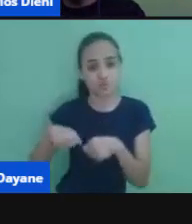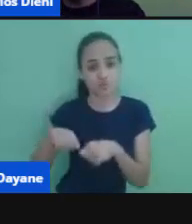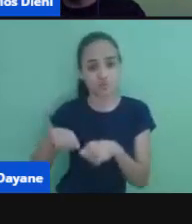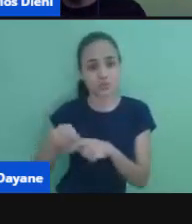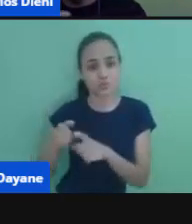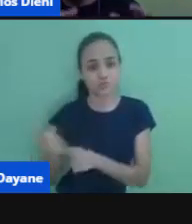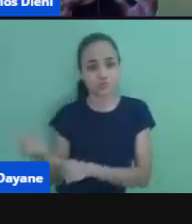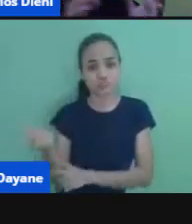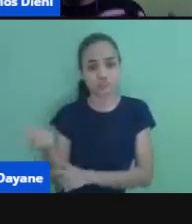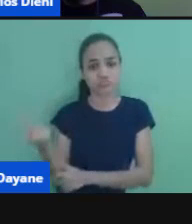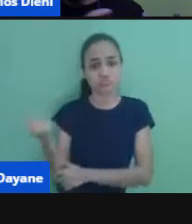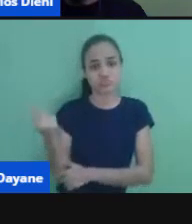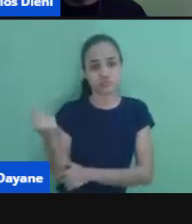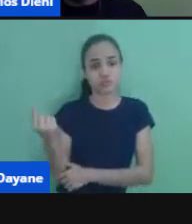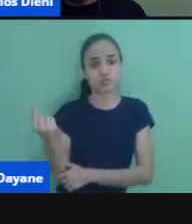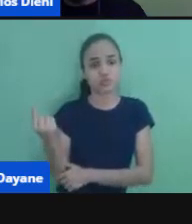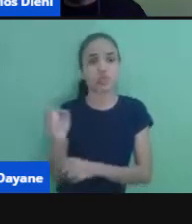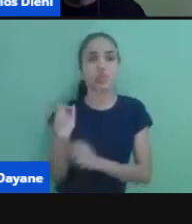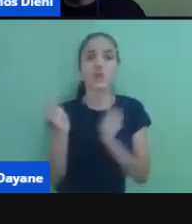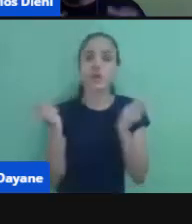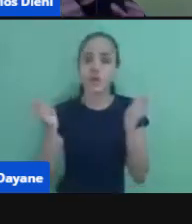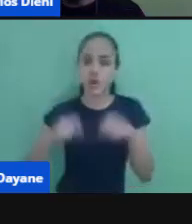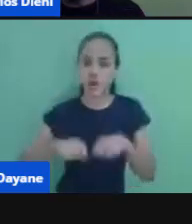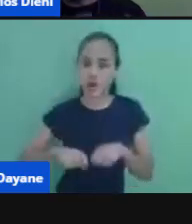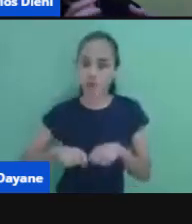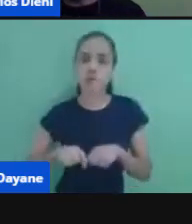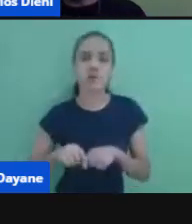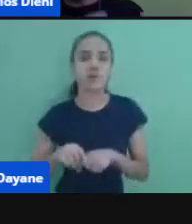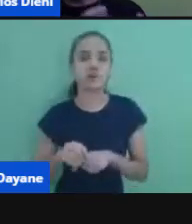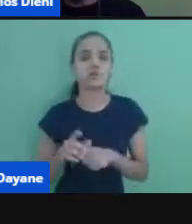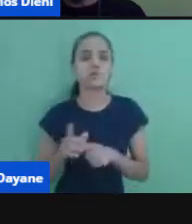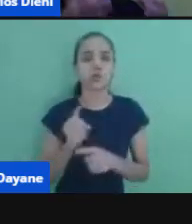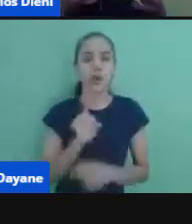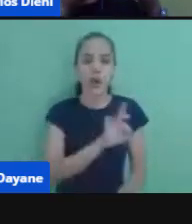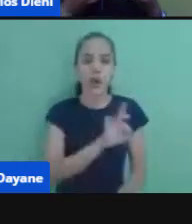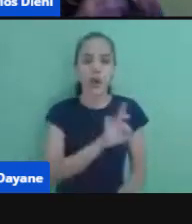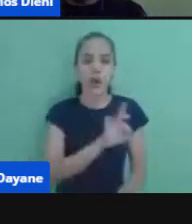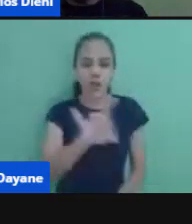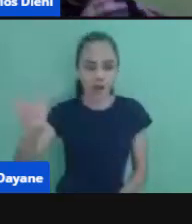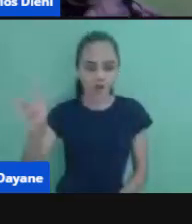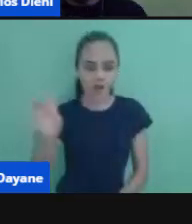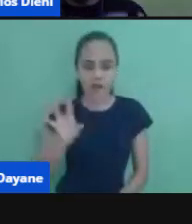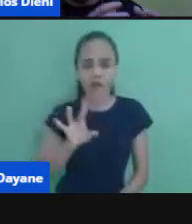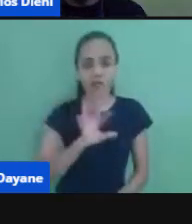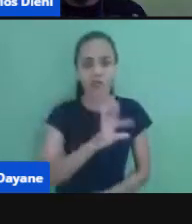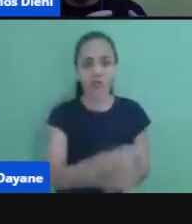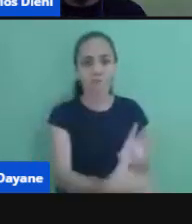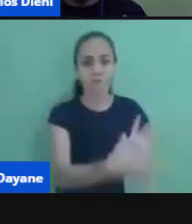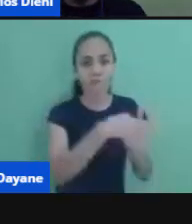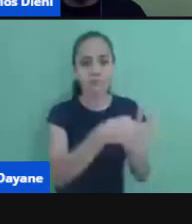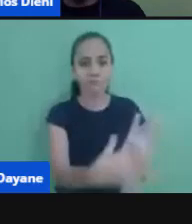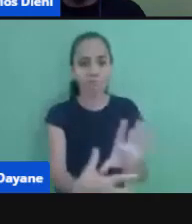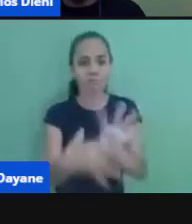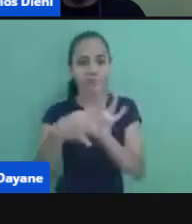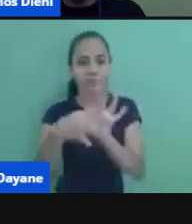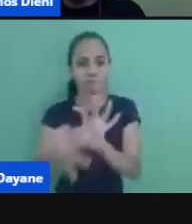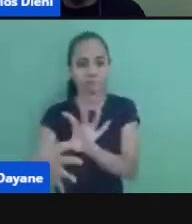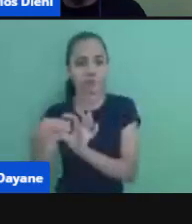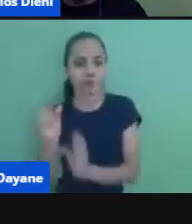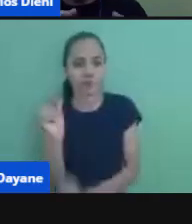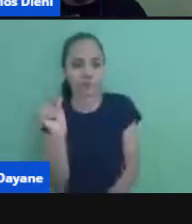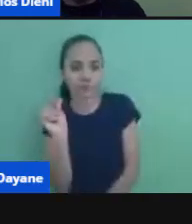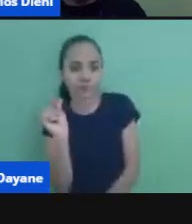de si. Aquilo lá só serve mais para a gente saber que existem várias formas da gente fazer um